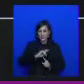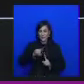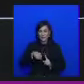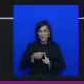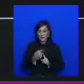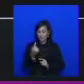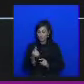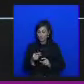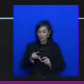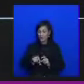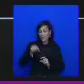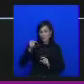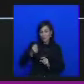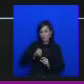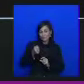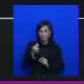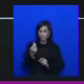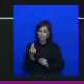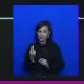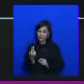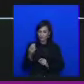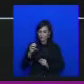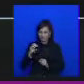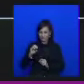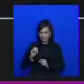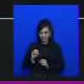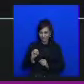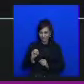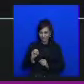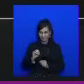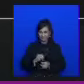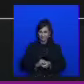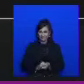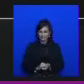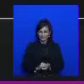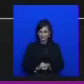Mais uma bola sorteada, número 20, bola 20.